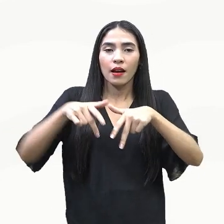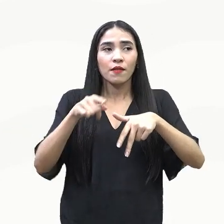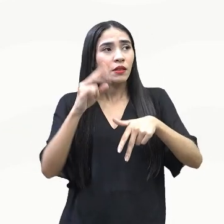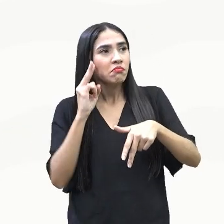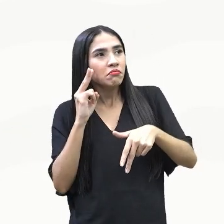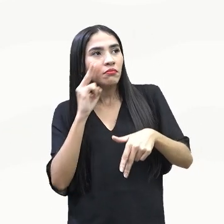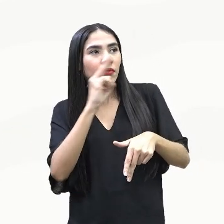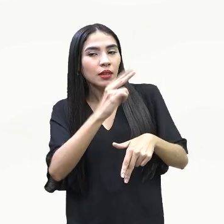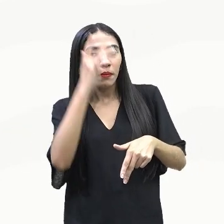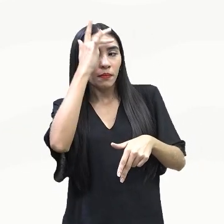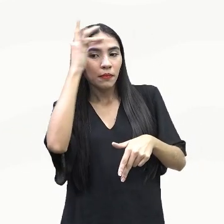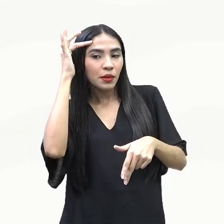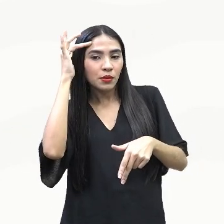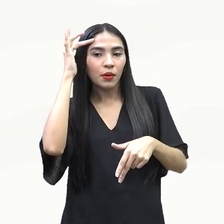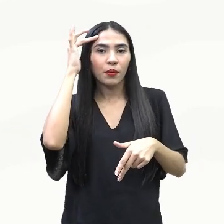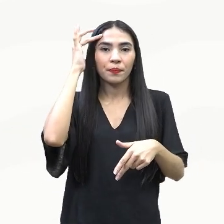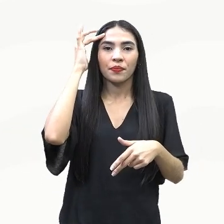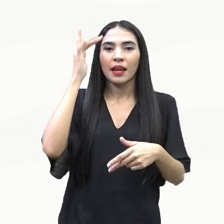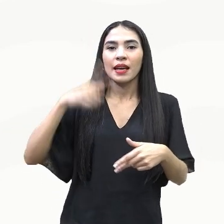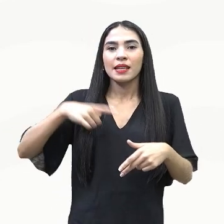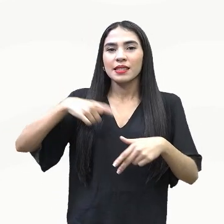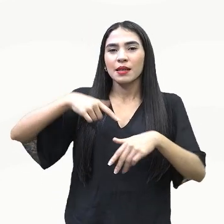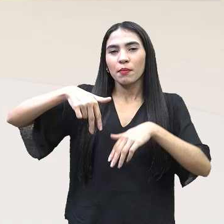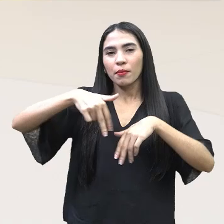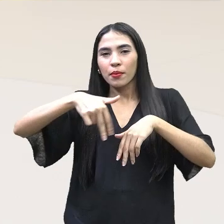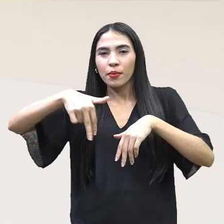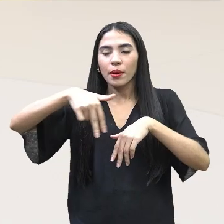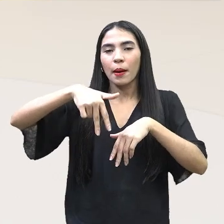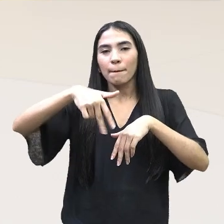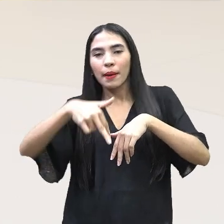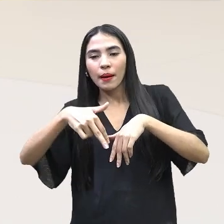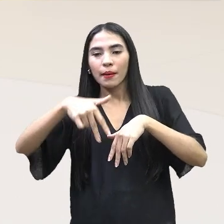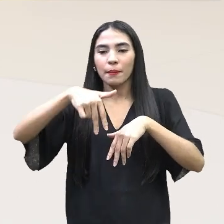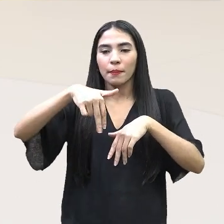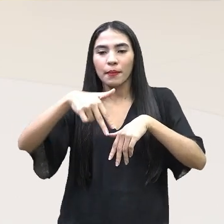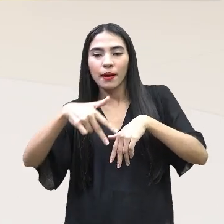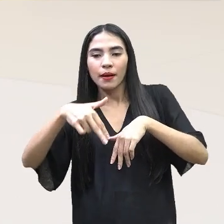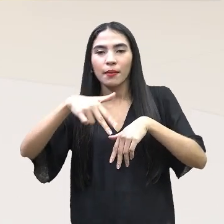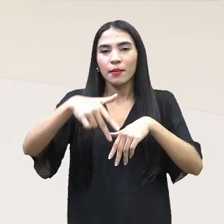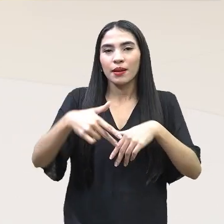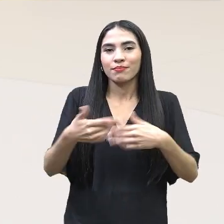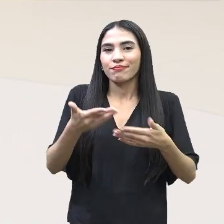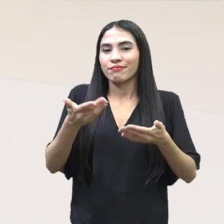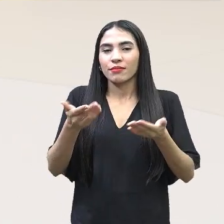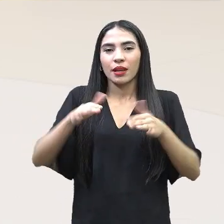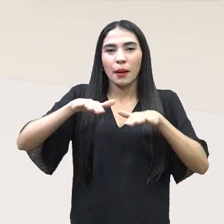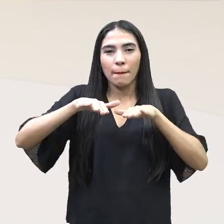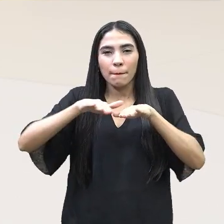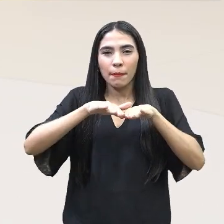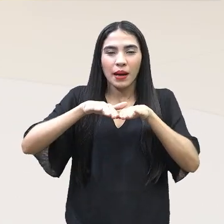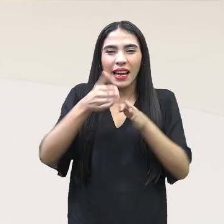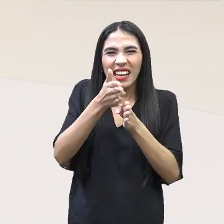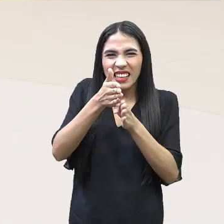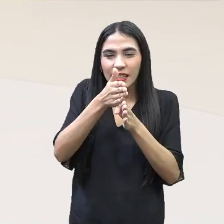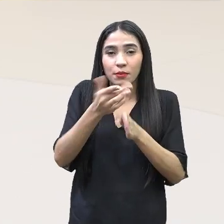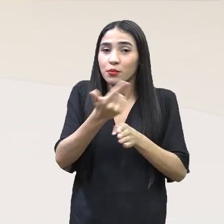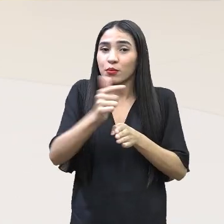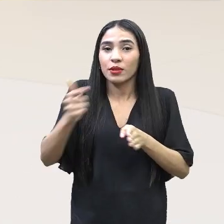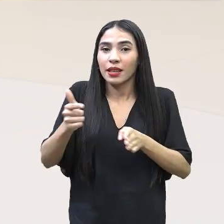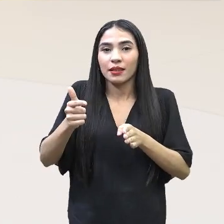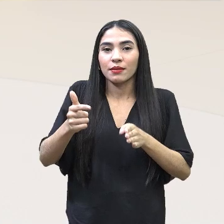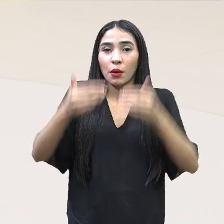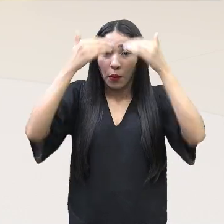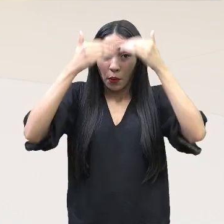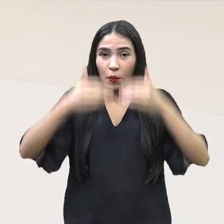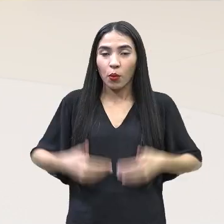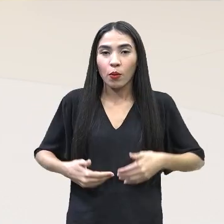vê que a pessoa, ela manca, né? E não tem estabilidade no corpo todo. Às vezes uma parte do corpo,